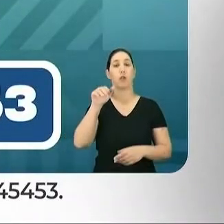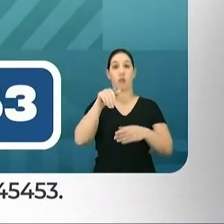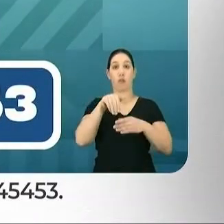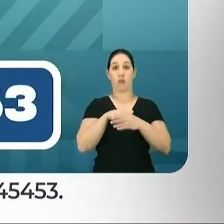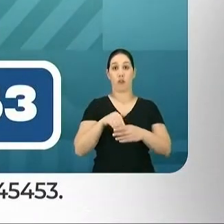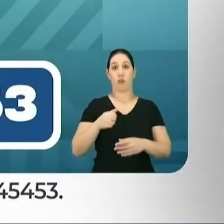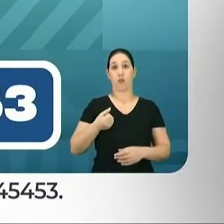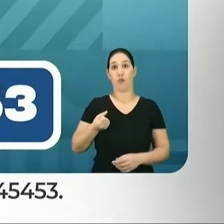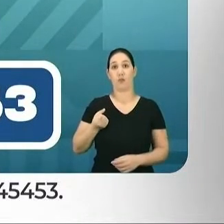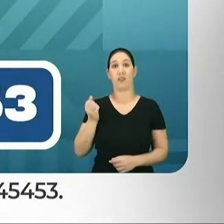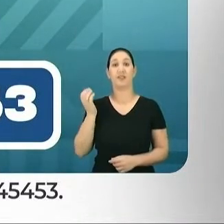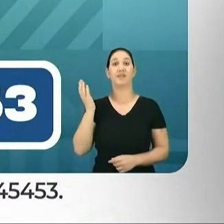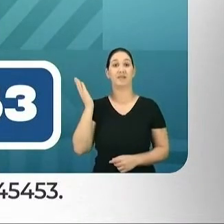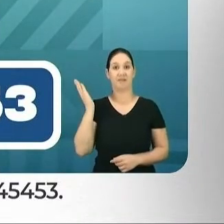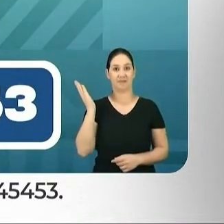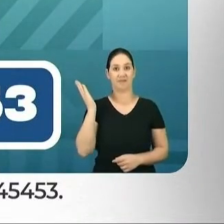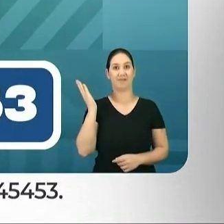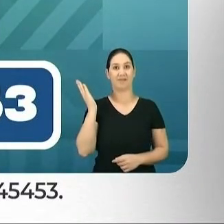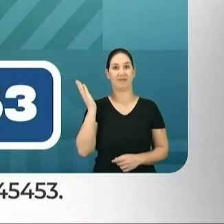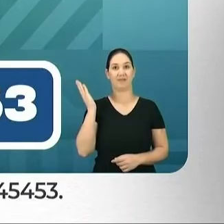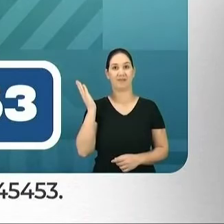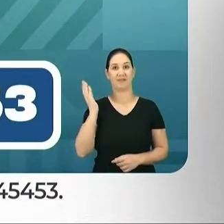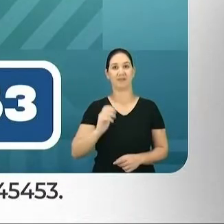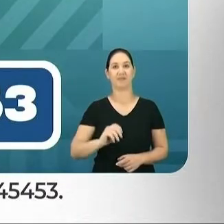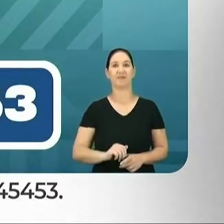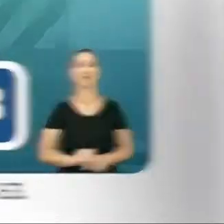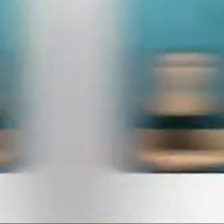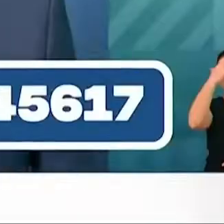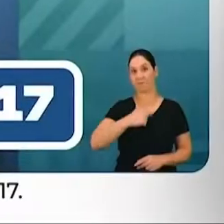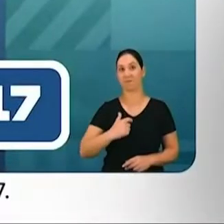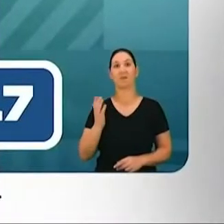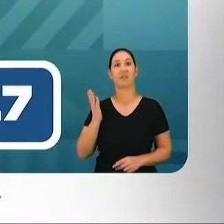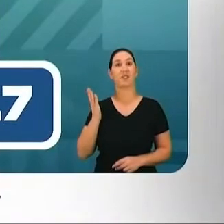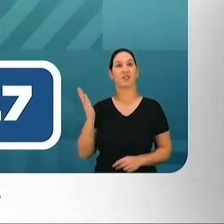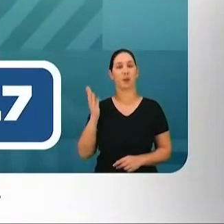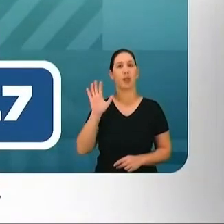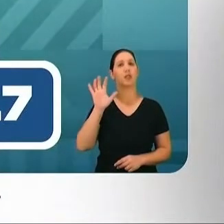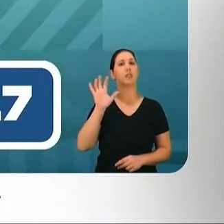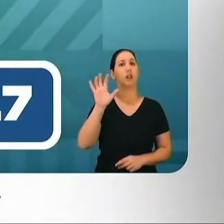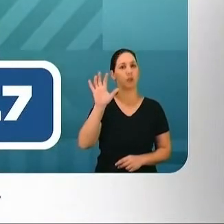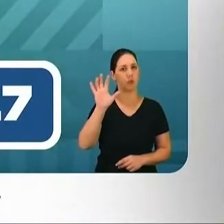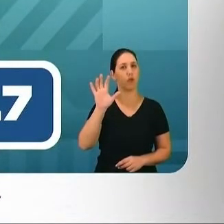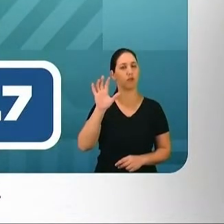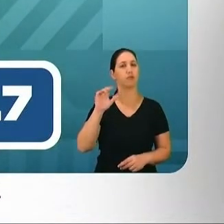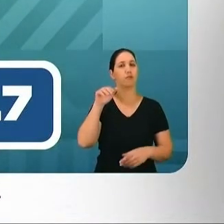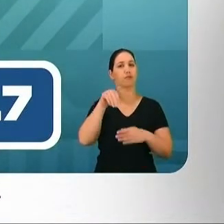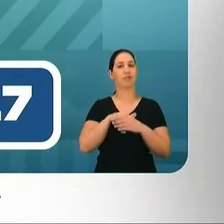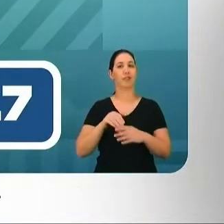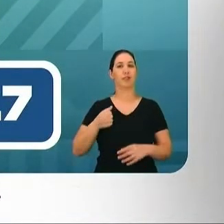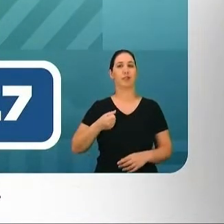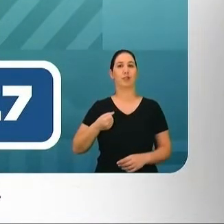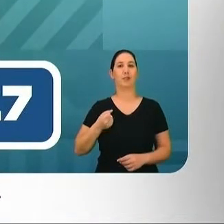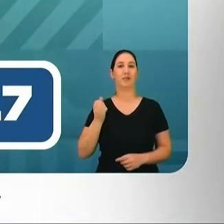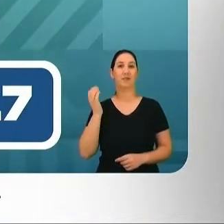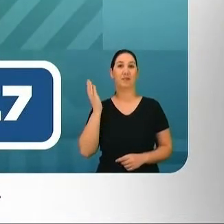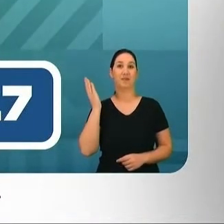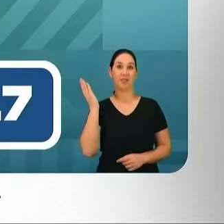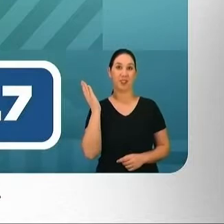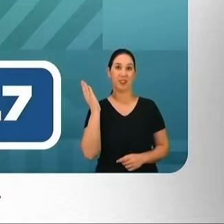deputado estadual, vote Ana Santiago, 45453. André Braga, para estadual, vote